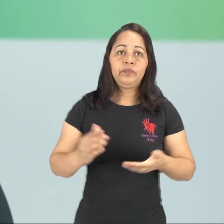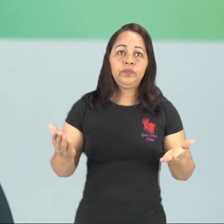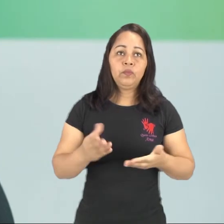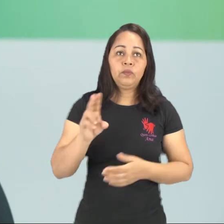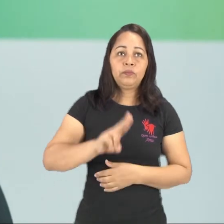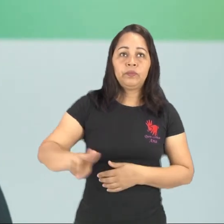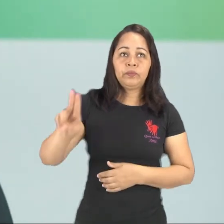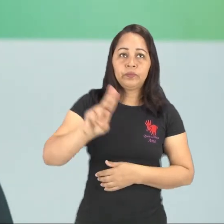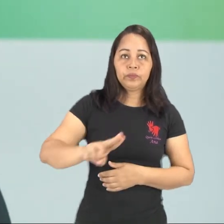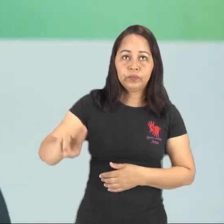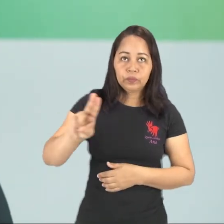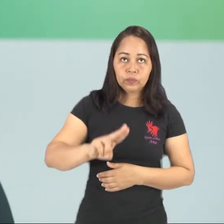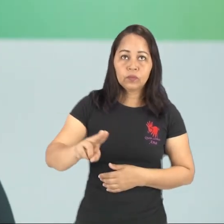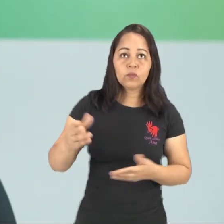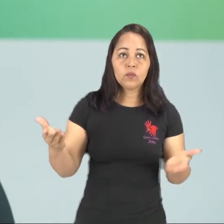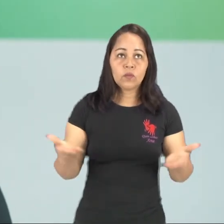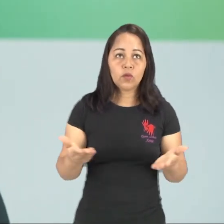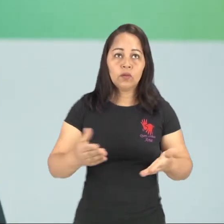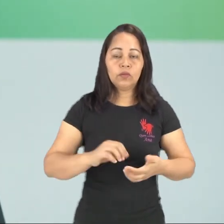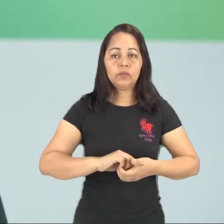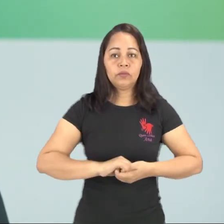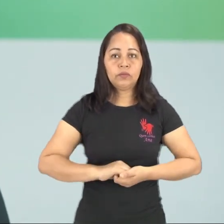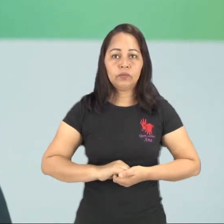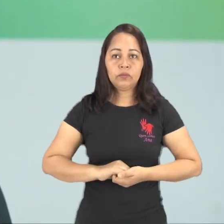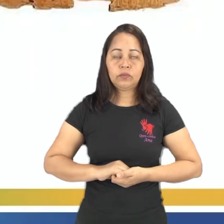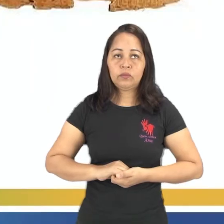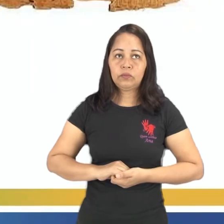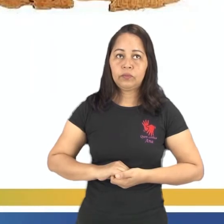nós conhecemos hoje.